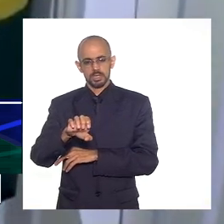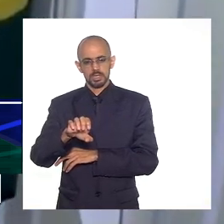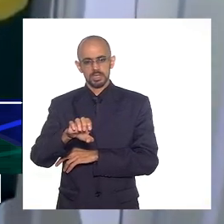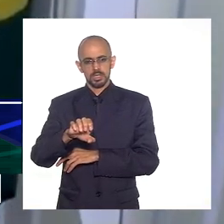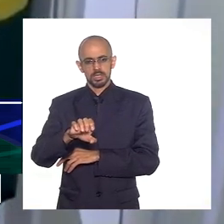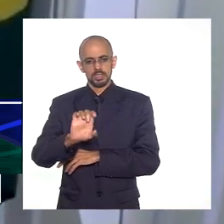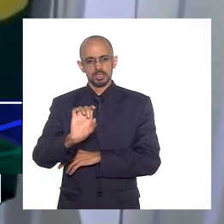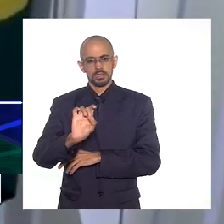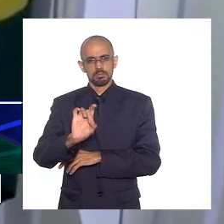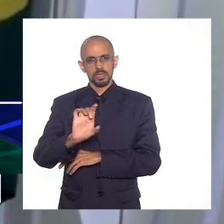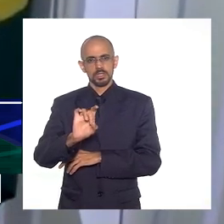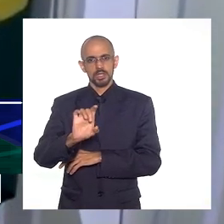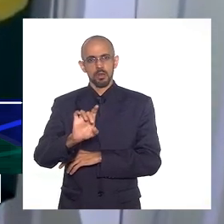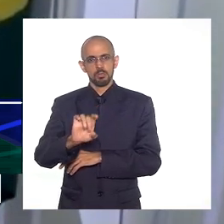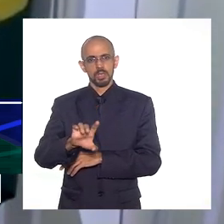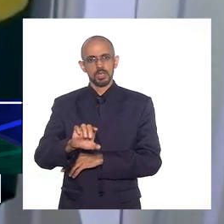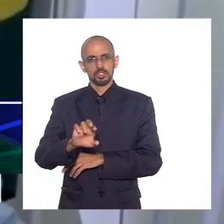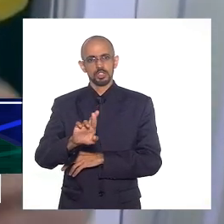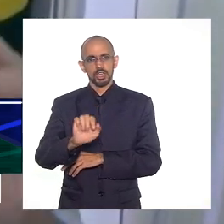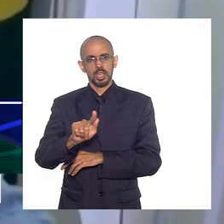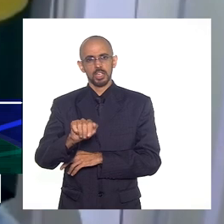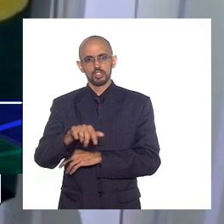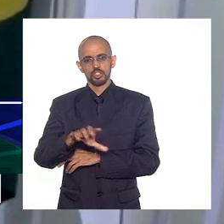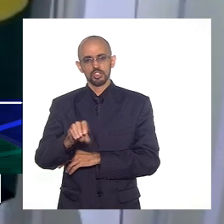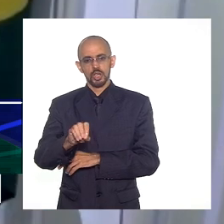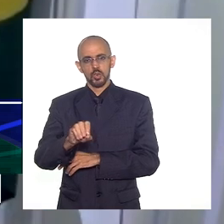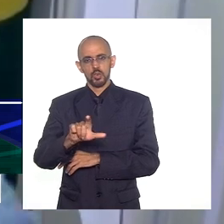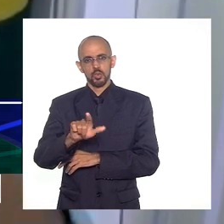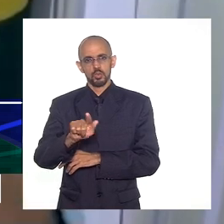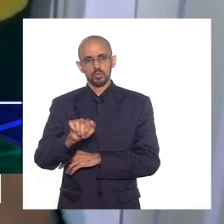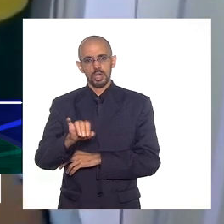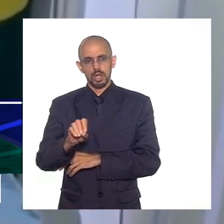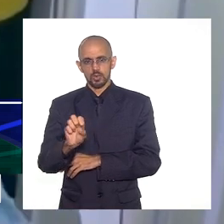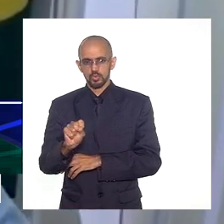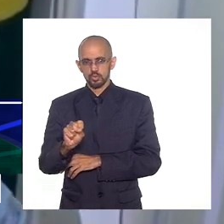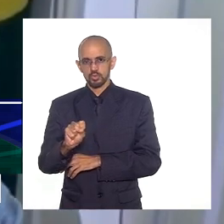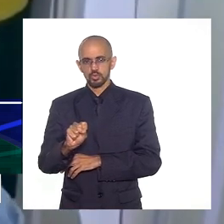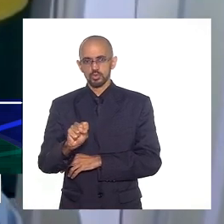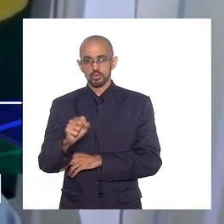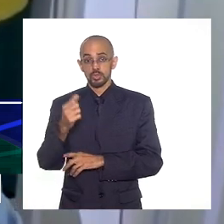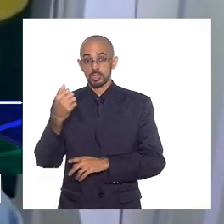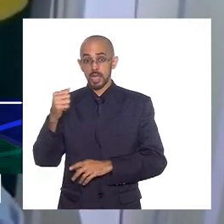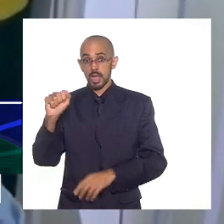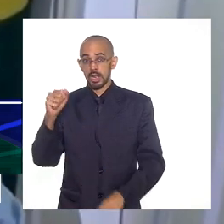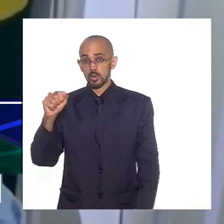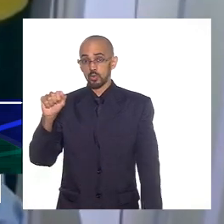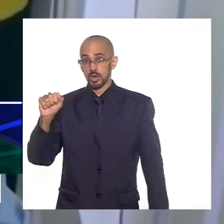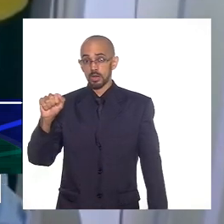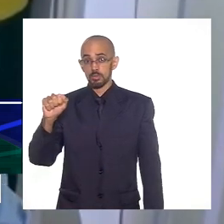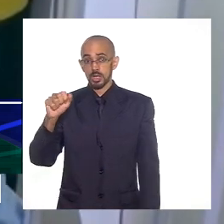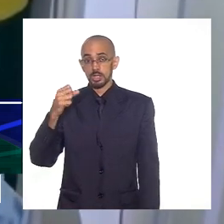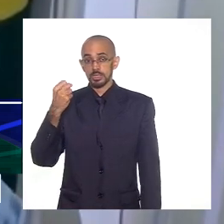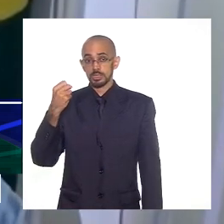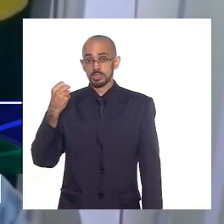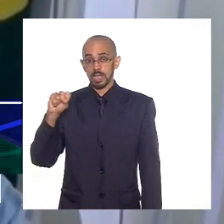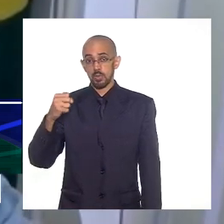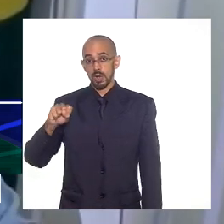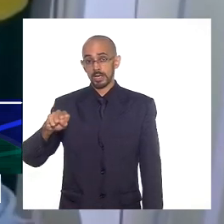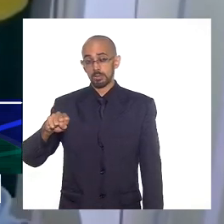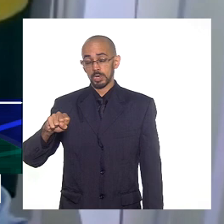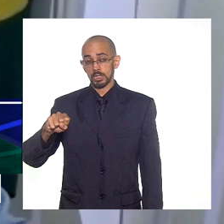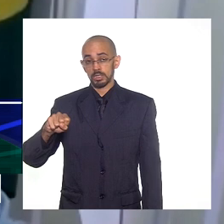especialmente na região dos Lagos, nos municípios de Araruama e de Saquarema, em